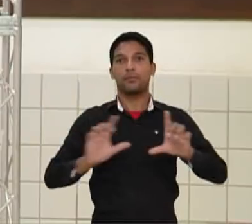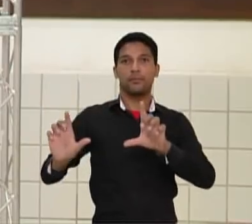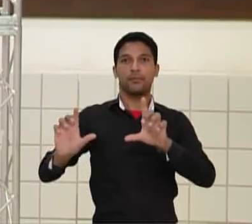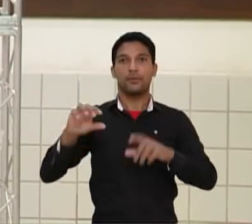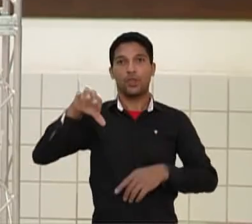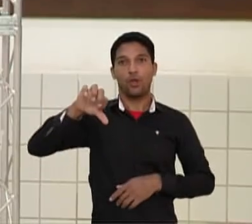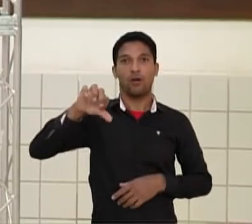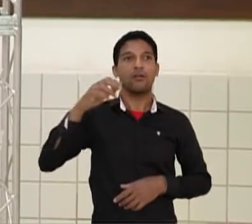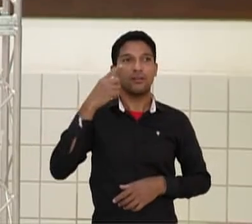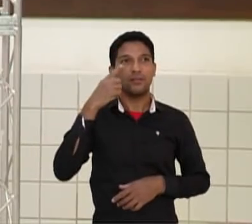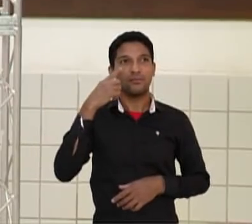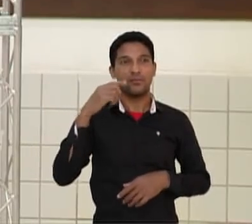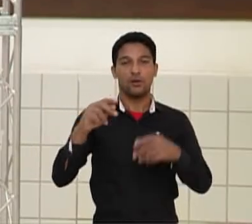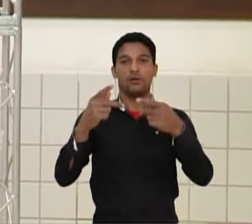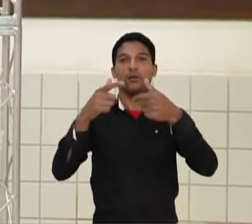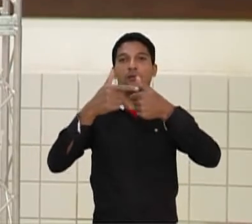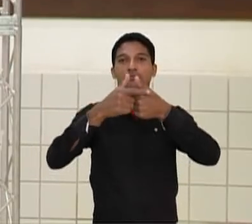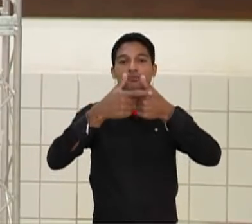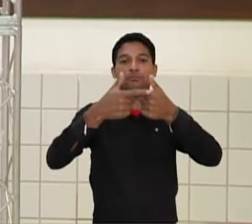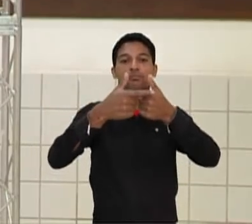certinho? Vamos dar uma conferida, então.